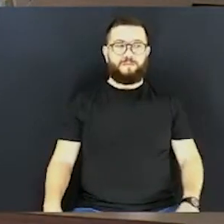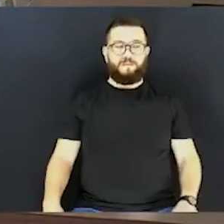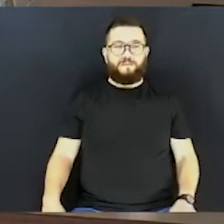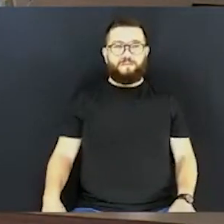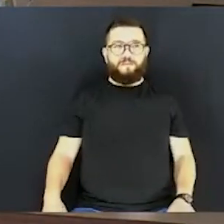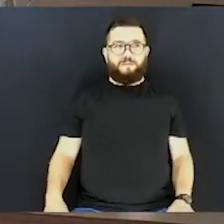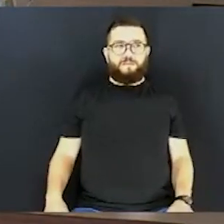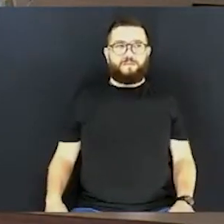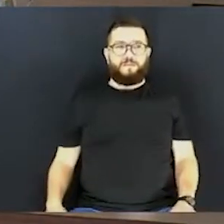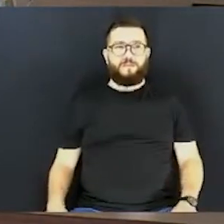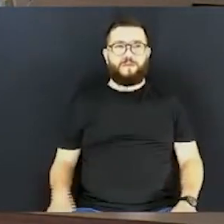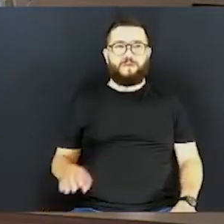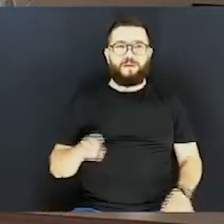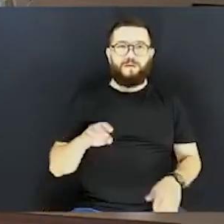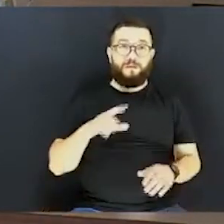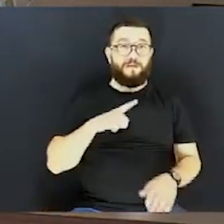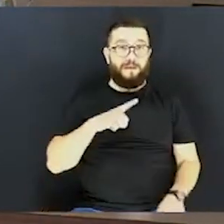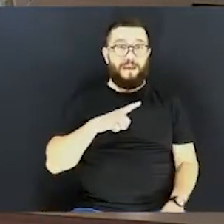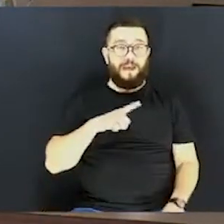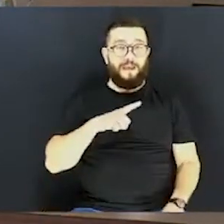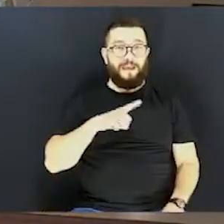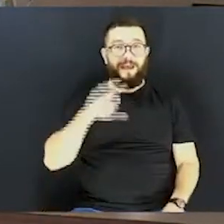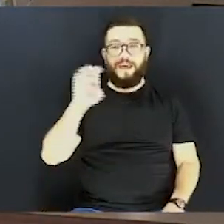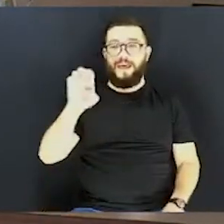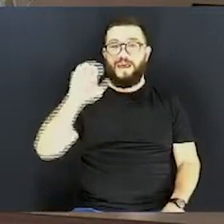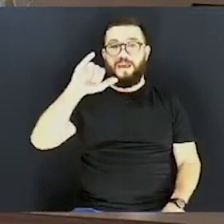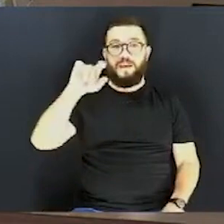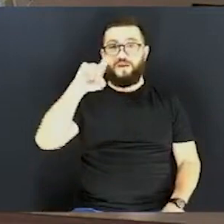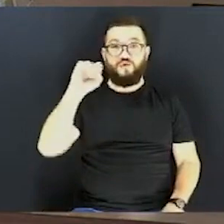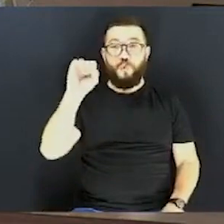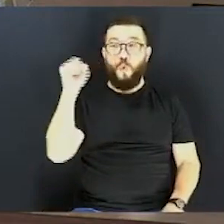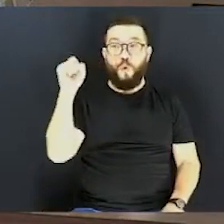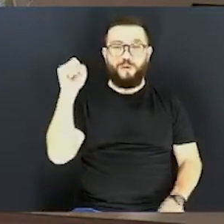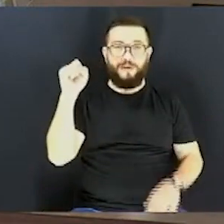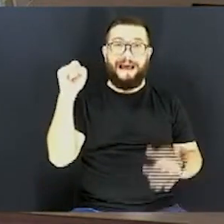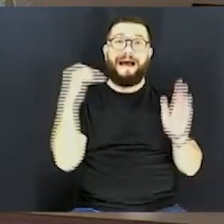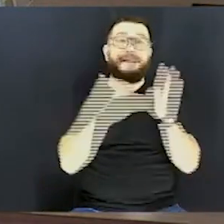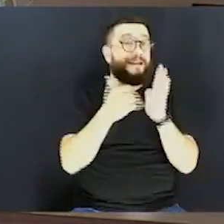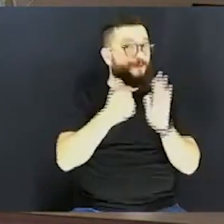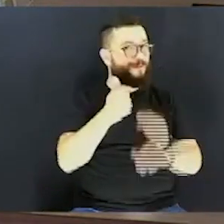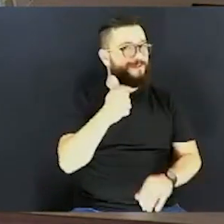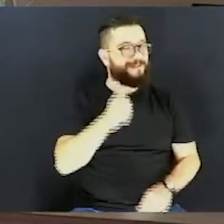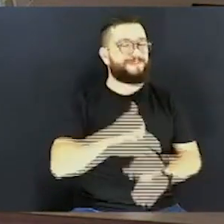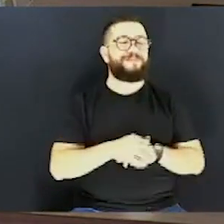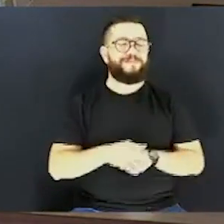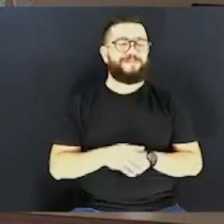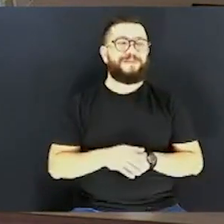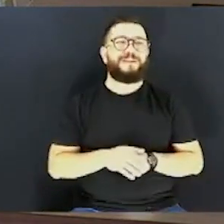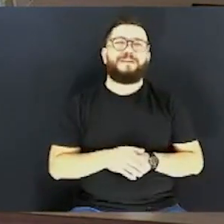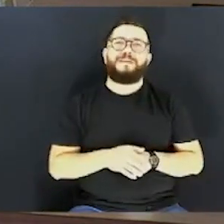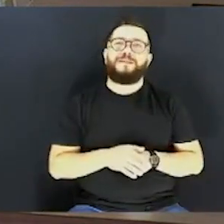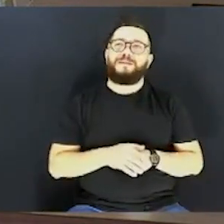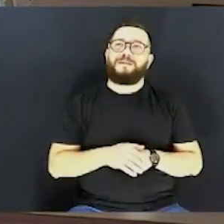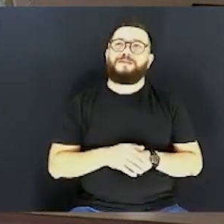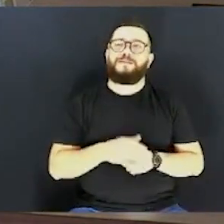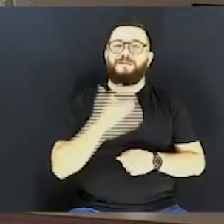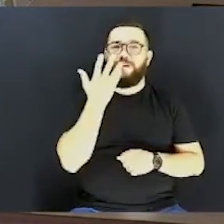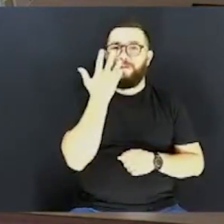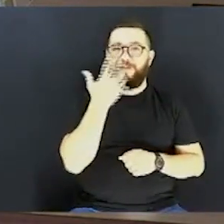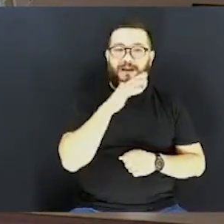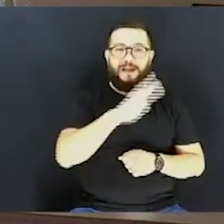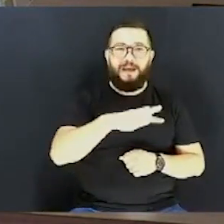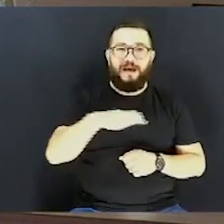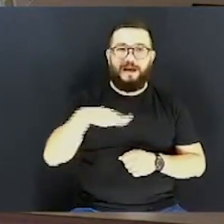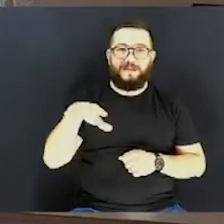são 11 eixos, tá, pessoal? Estamos no 8, calma. Com relação ao eixo 8, a criança e o espaço, a cidade e o